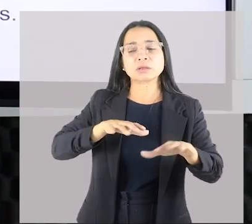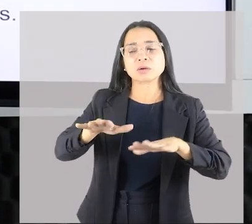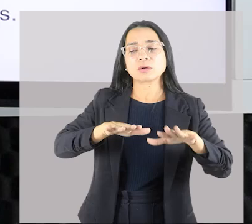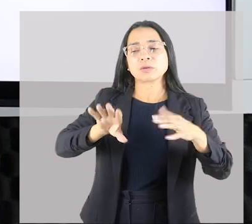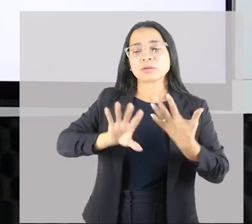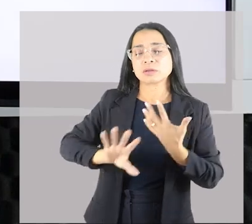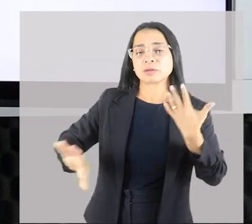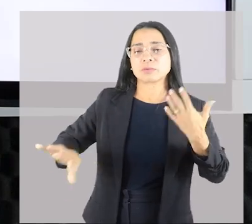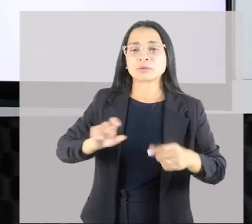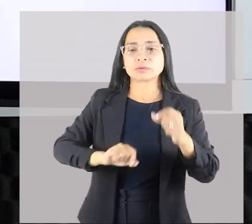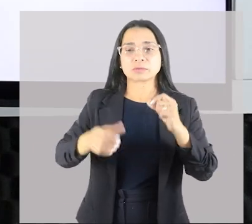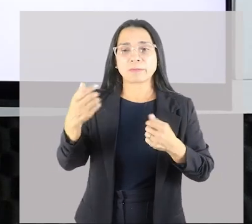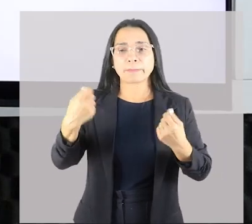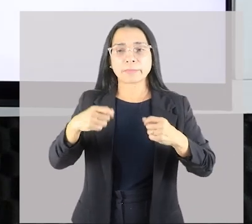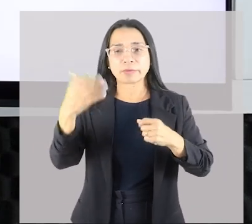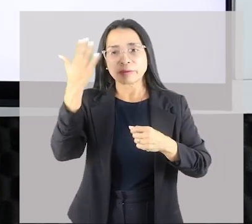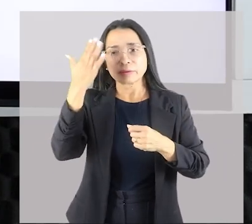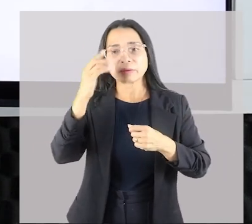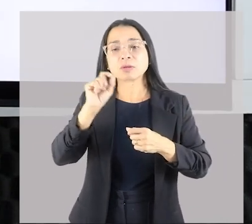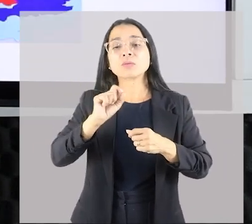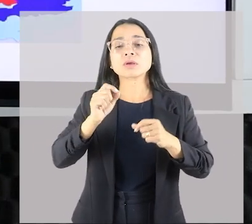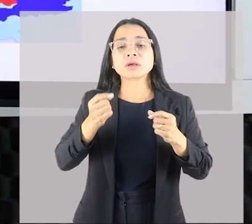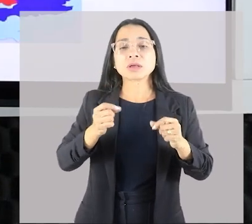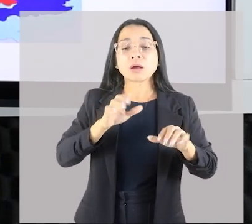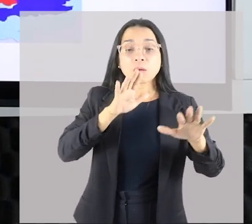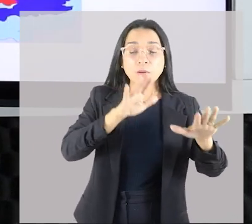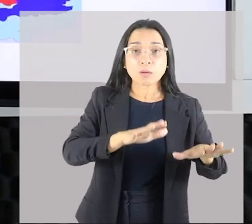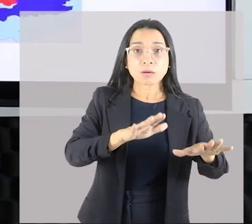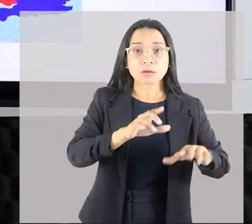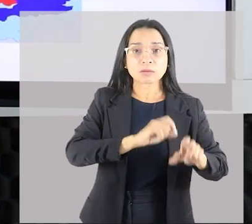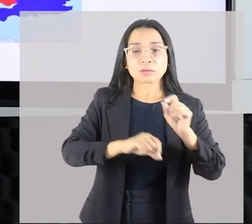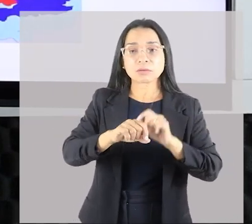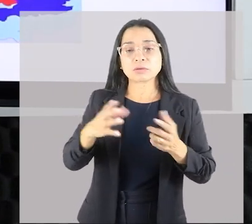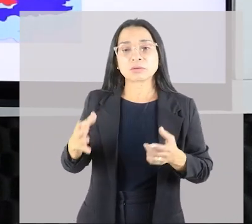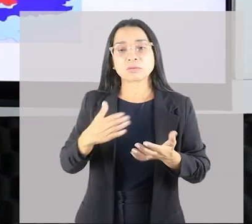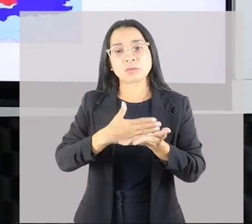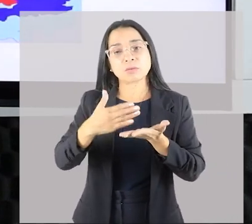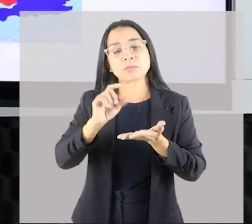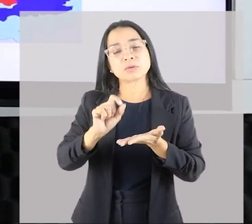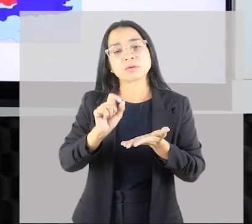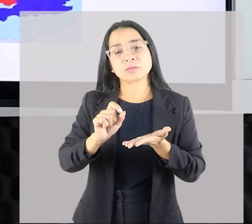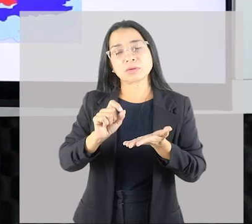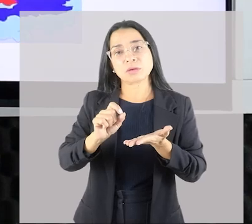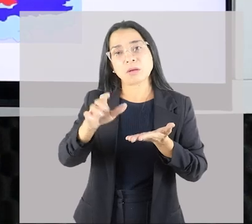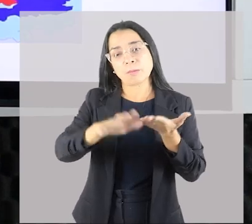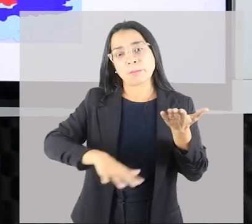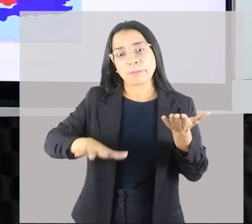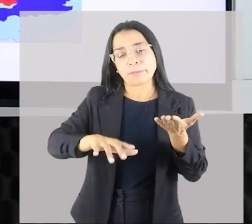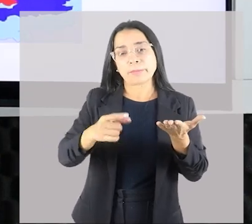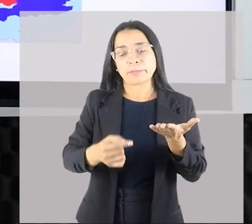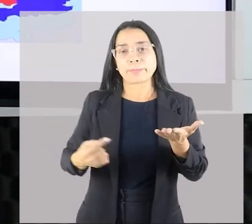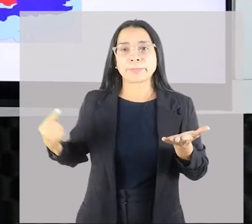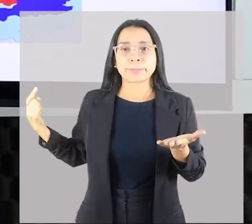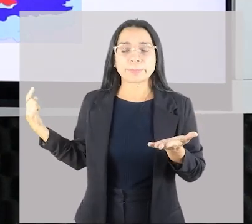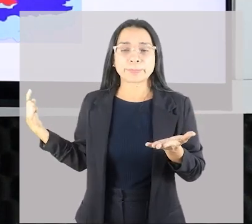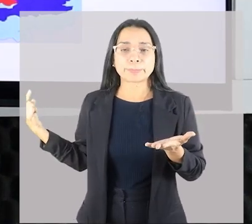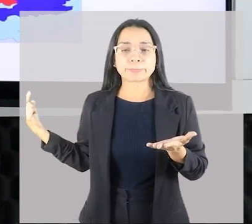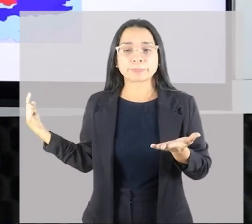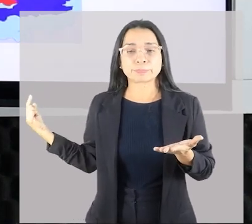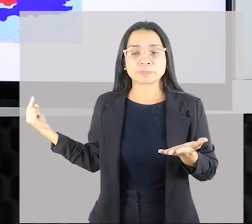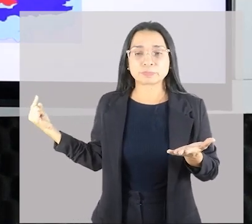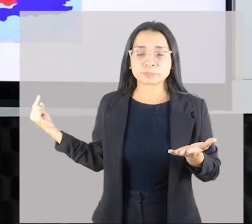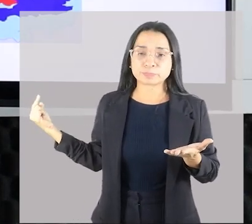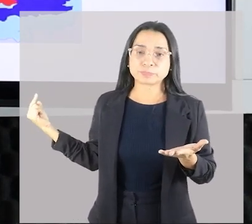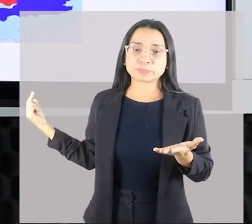Reino Unido. Eu vou colocar aqui no mapa aqui para ti, tá certo? Gente, o Reino Unido, vou começar logo pelo mapa, depois eu mostro a bandeira. O Reino